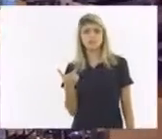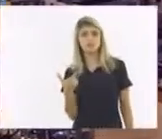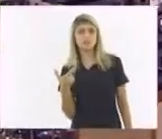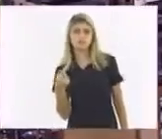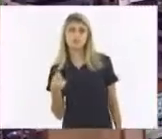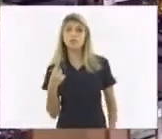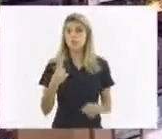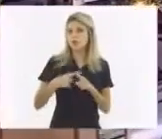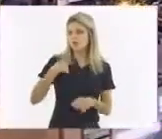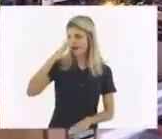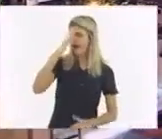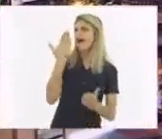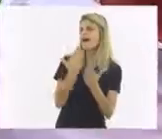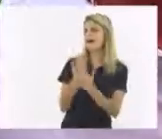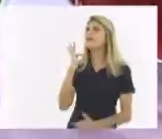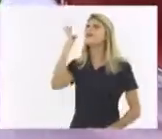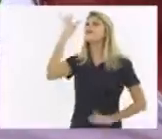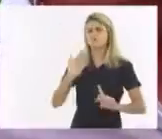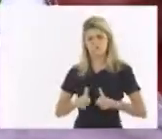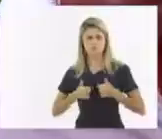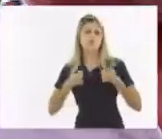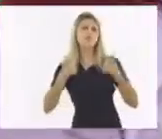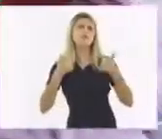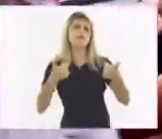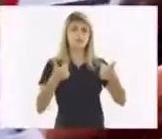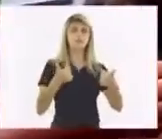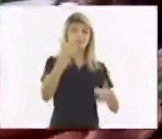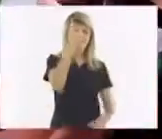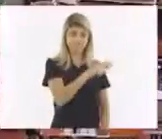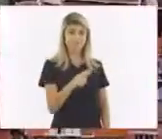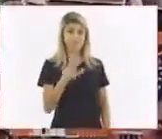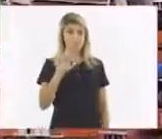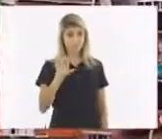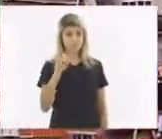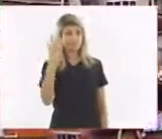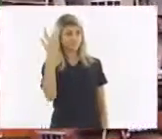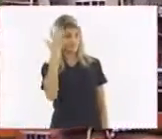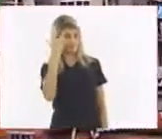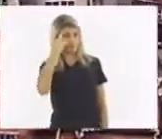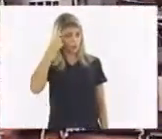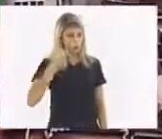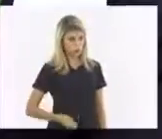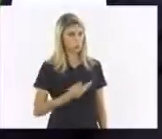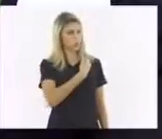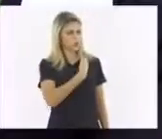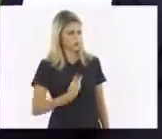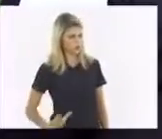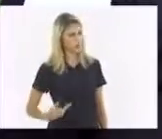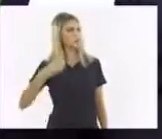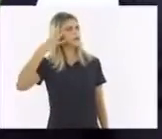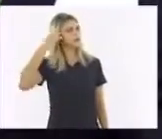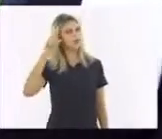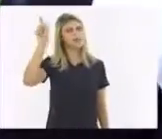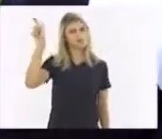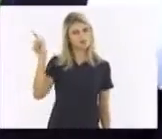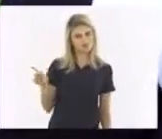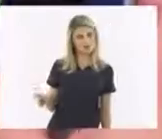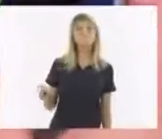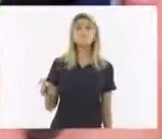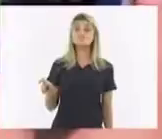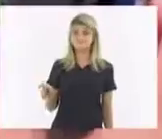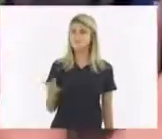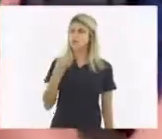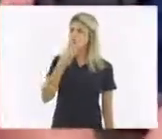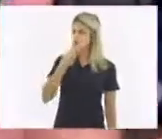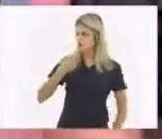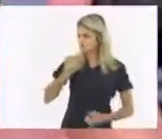amanhã promissor. É o Rio com juízo, agora é o Wilson governador. Um homem